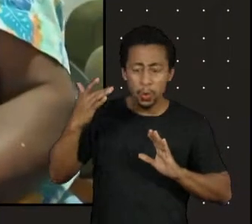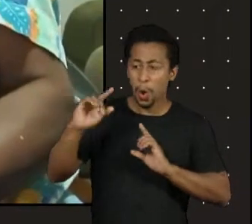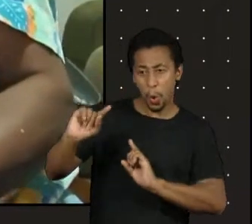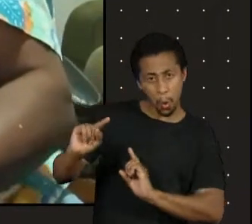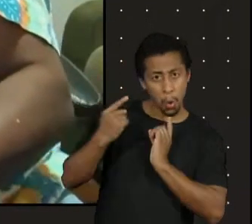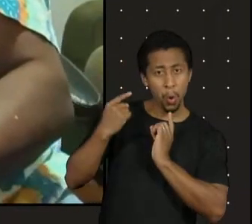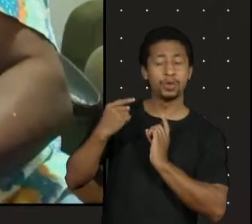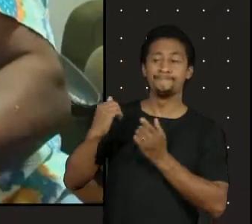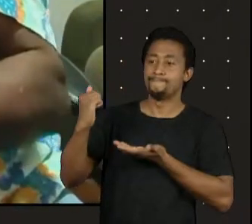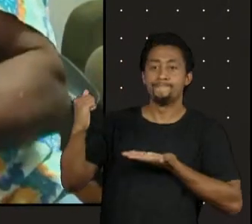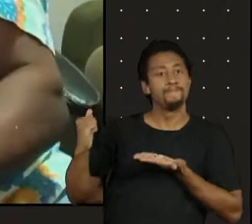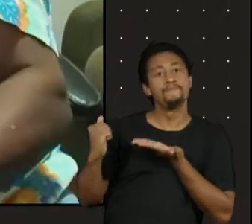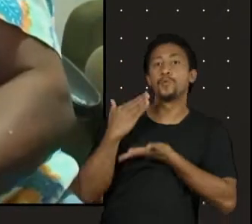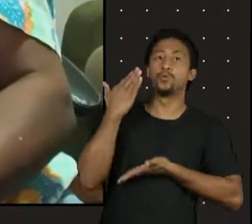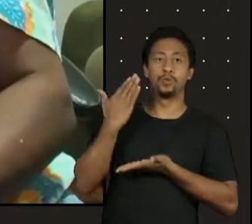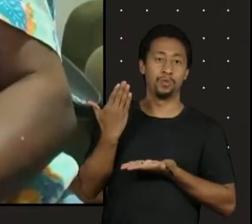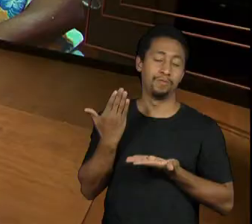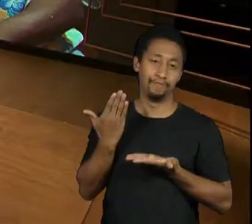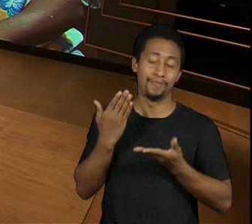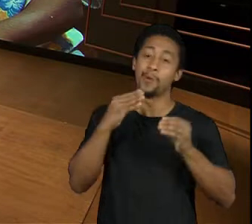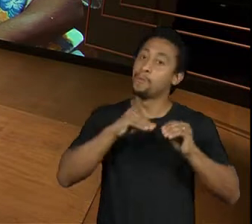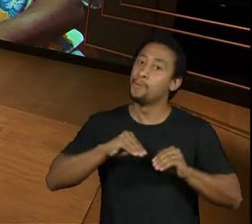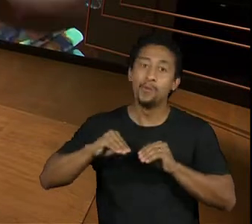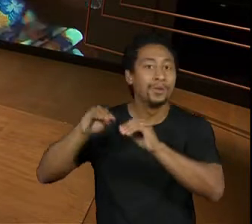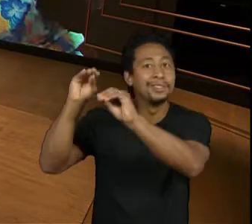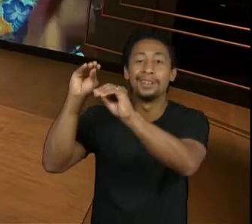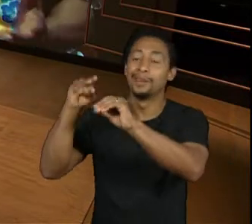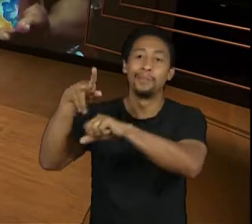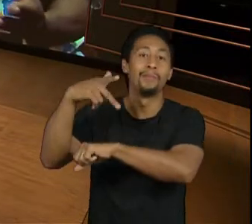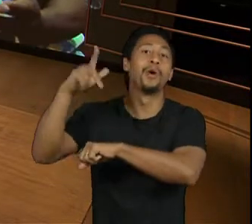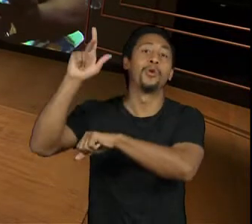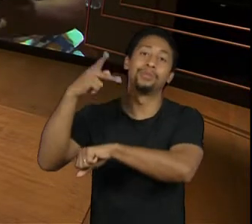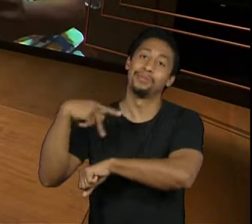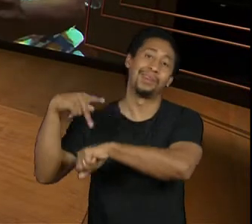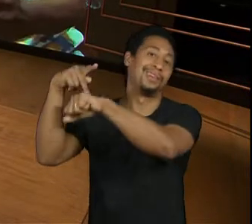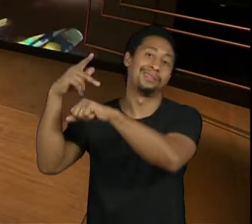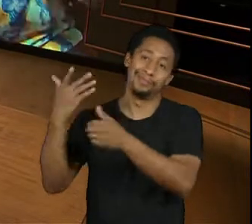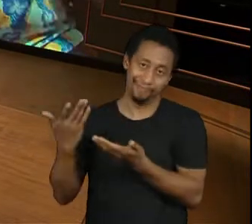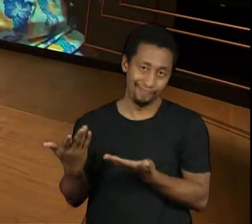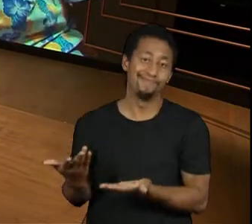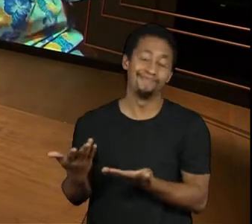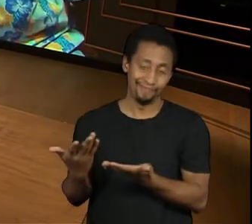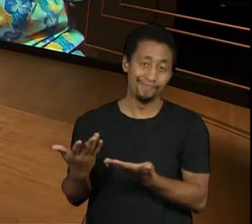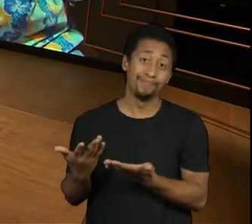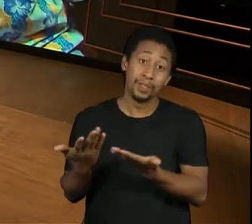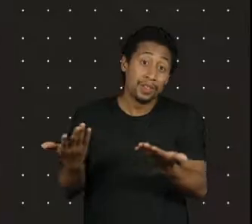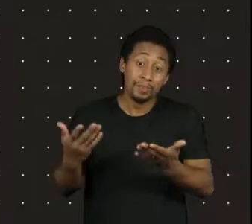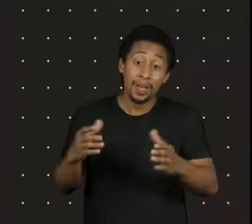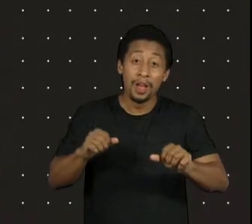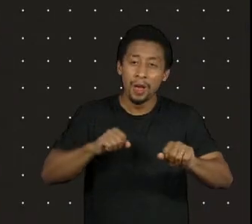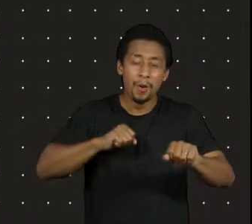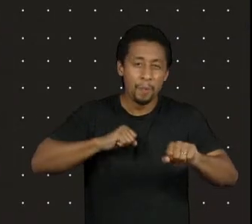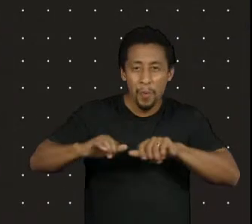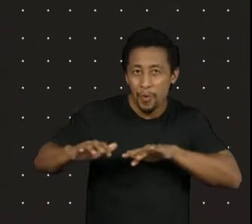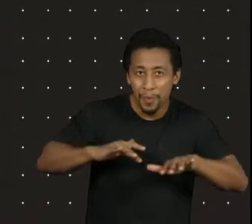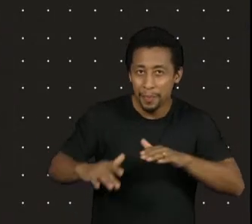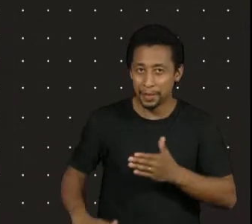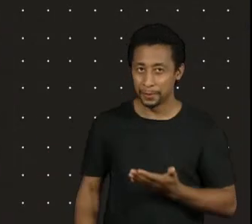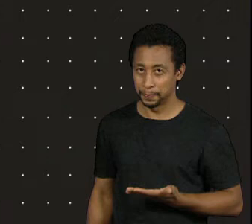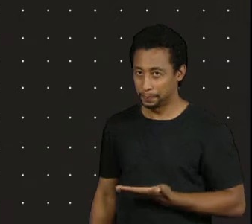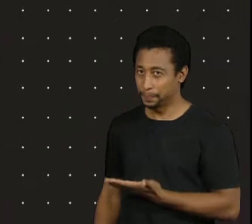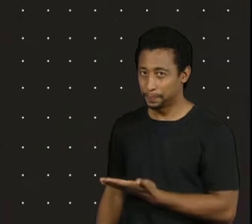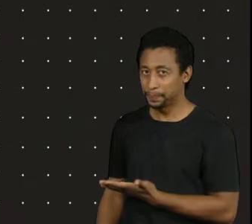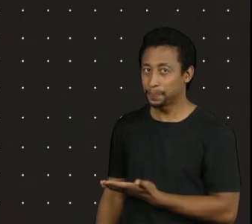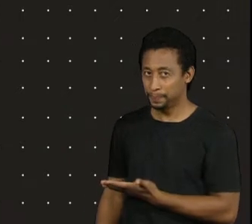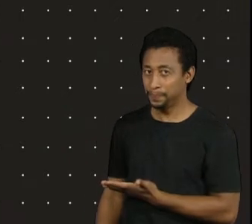um movimento negro no Brasil, e não era, porque o movimento Black Rio, chamado movimento Black